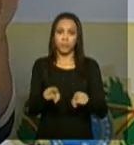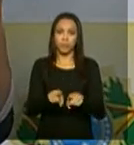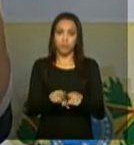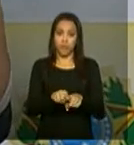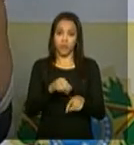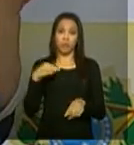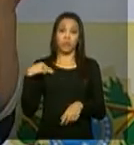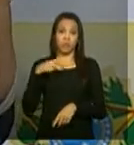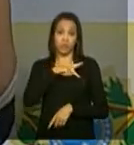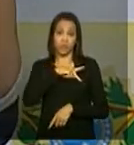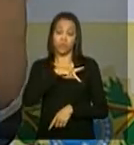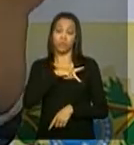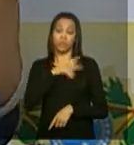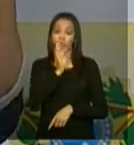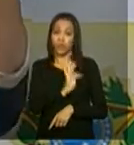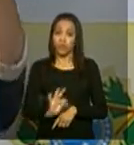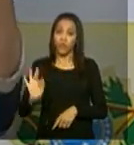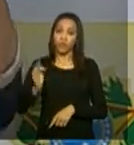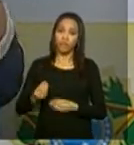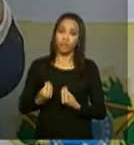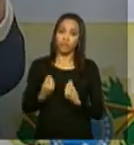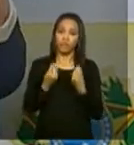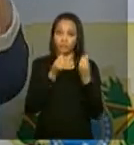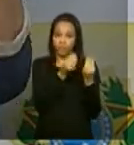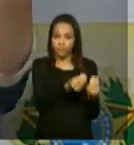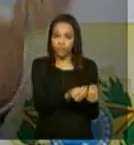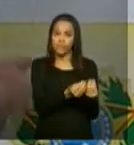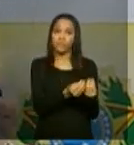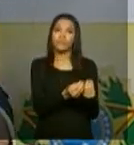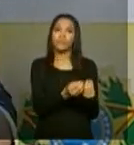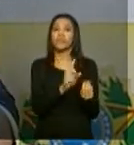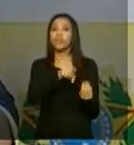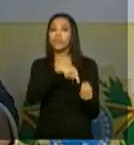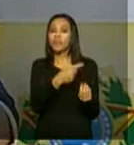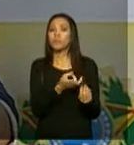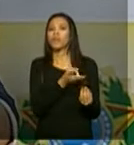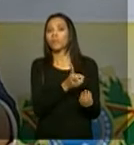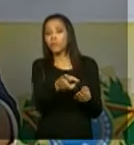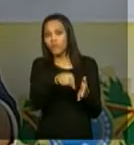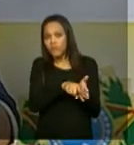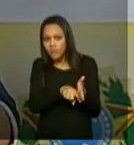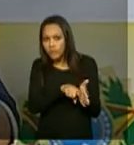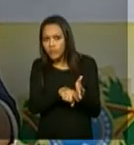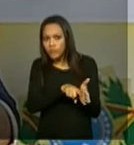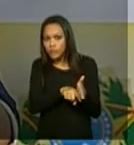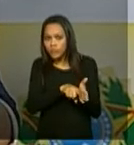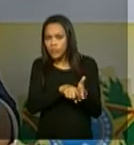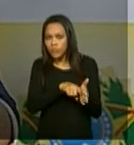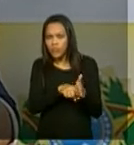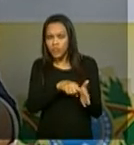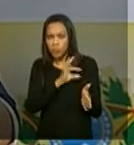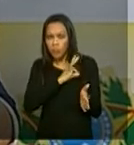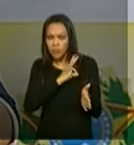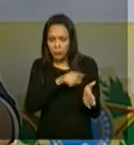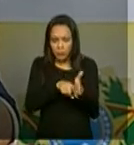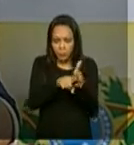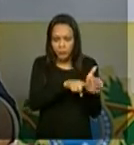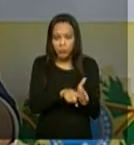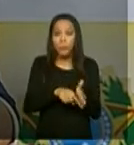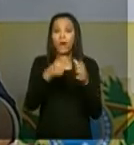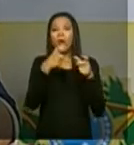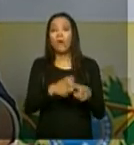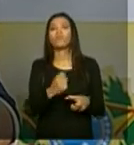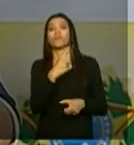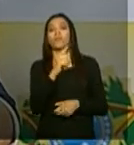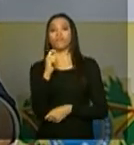e também para a aacc processo de investigação na argentina é da nossa parte enquanto